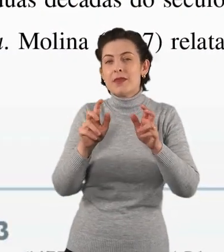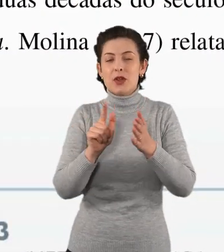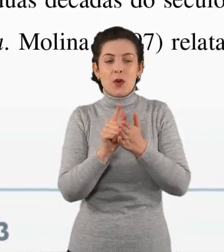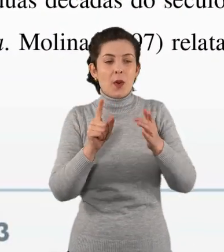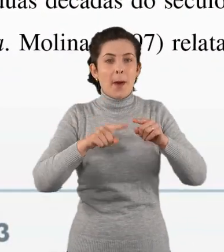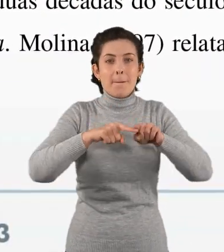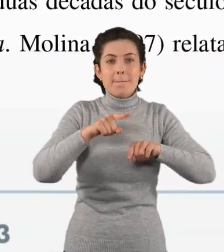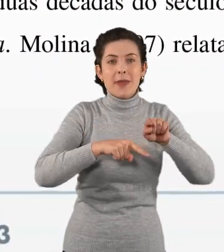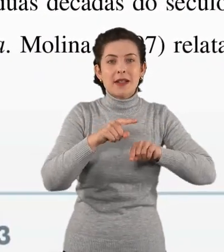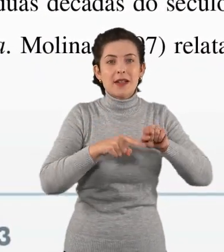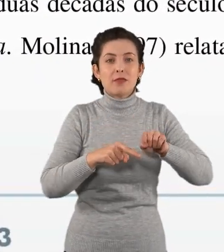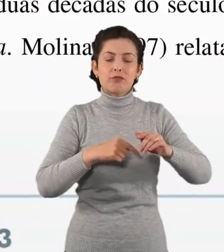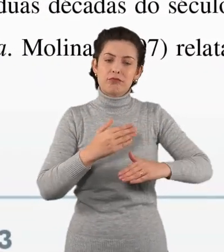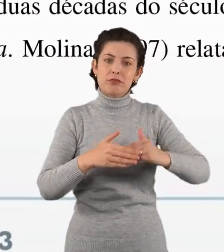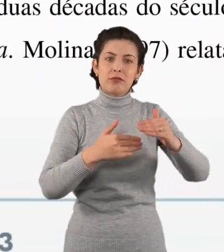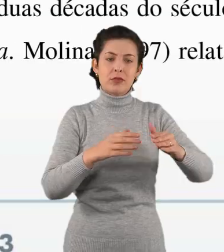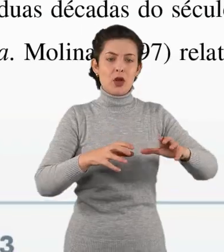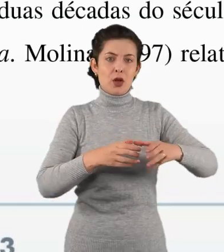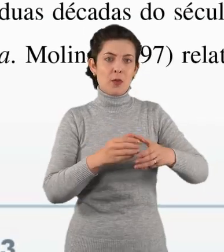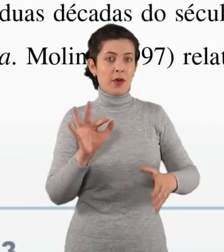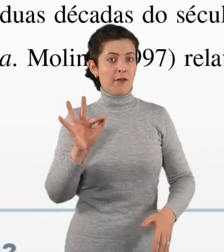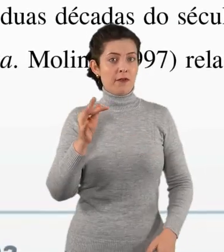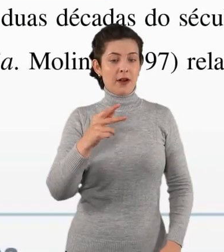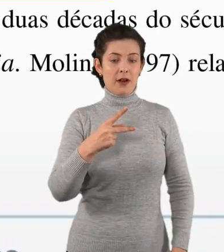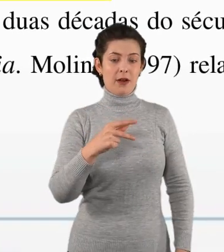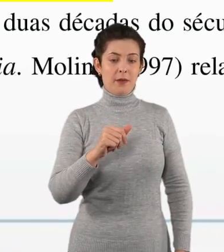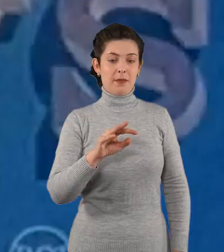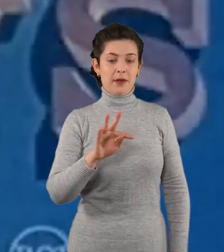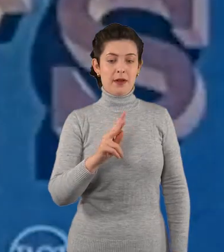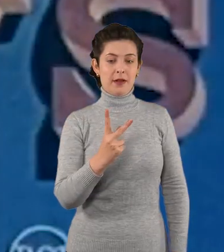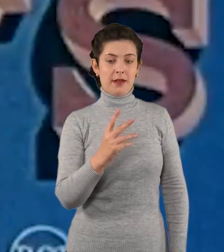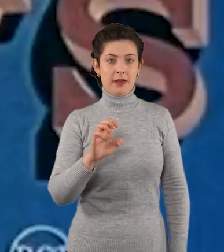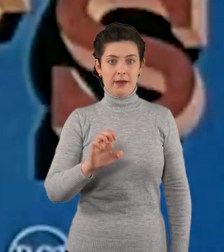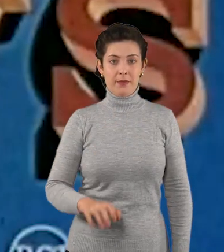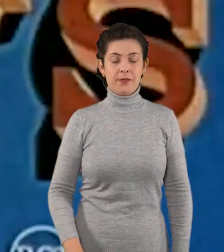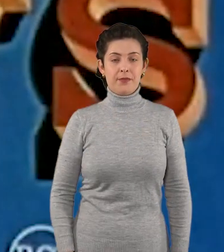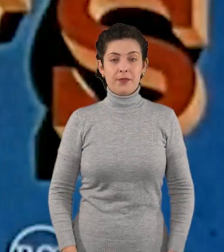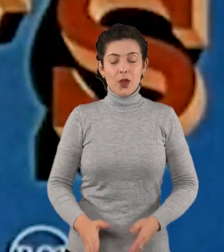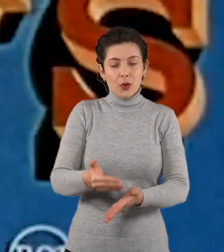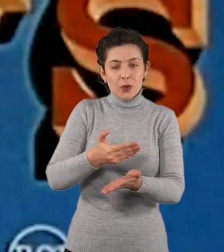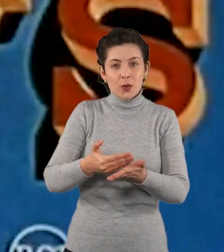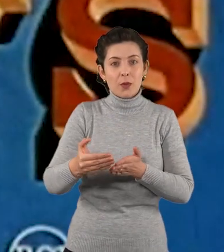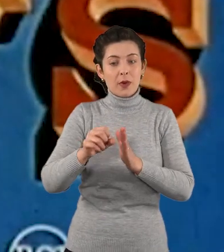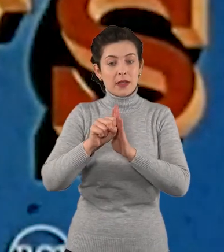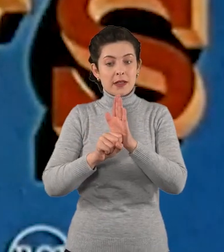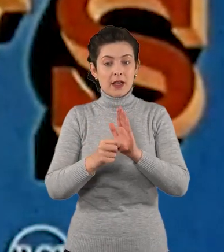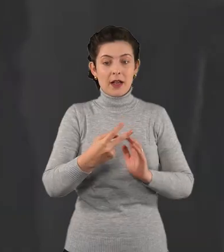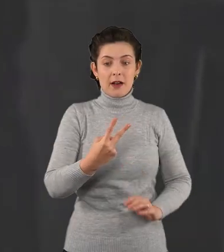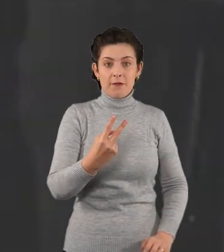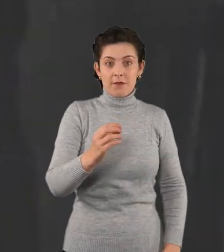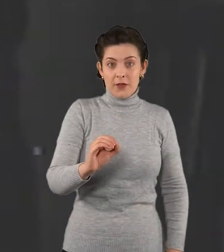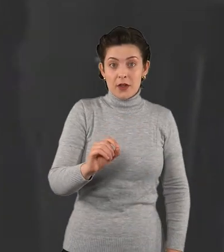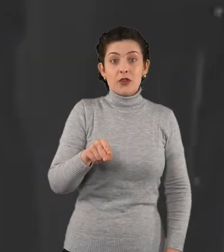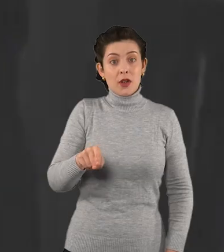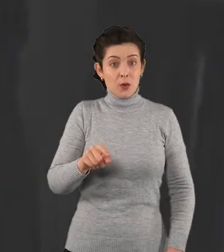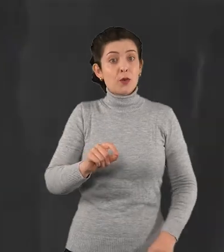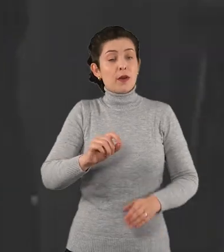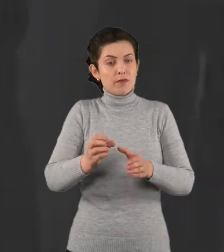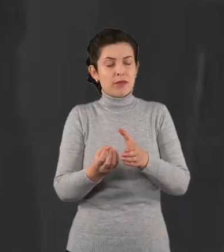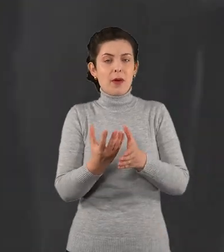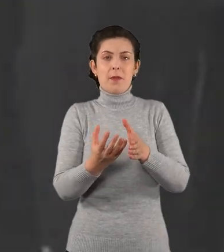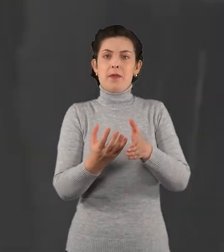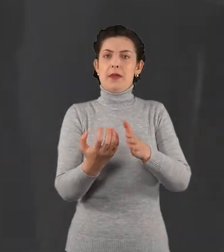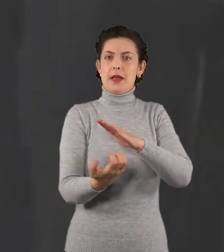uma versão em português do material desenvolvido pela companhia francesa Pathé. No início do século XX, a Pathé